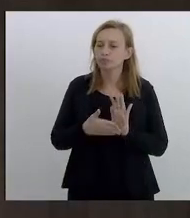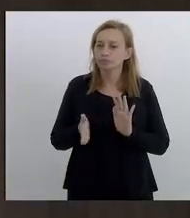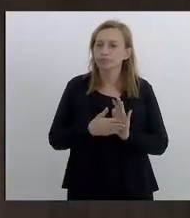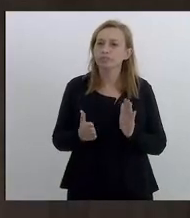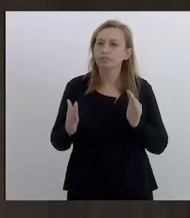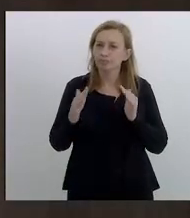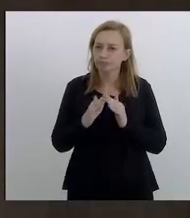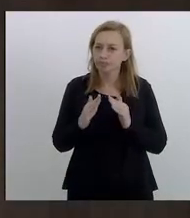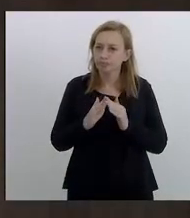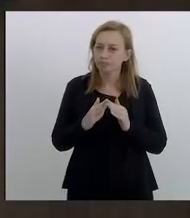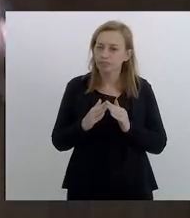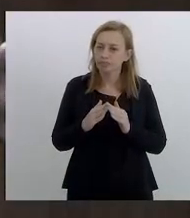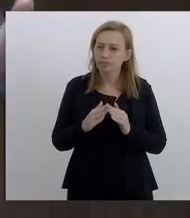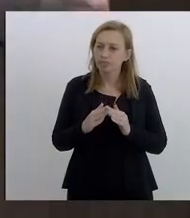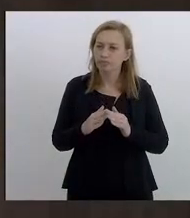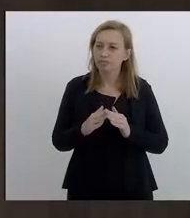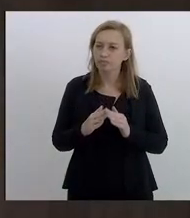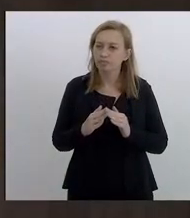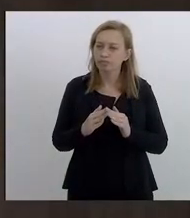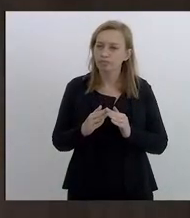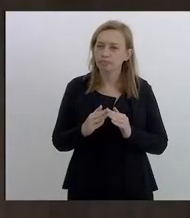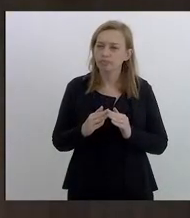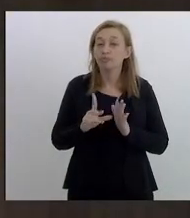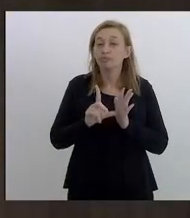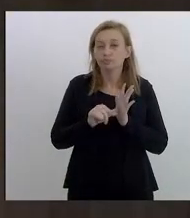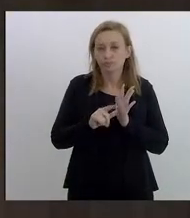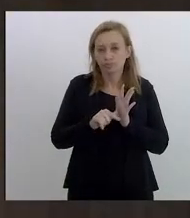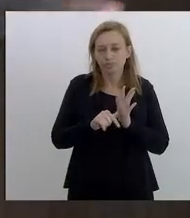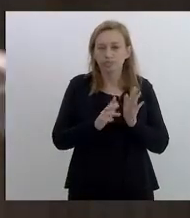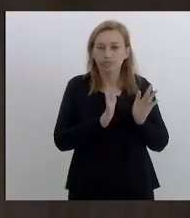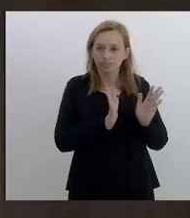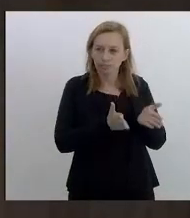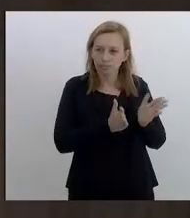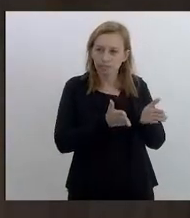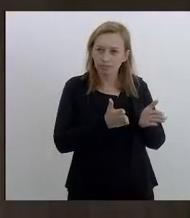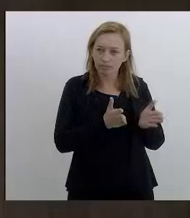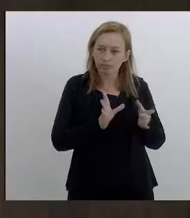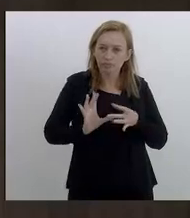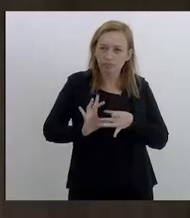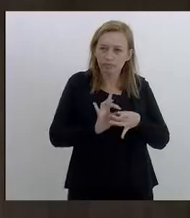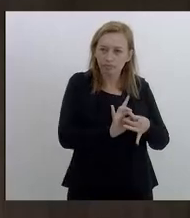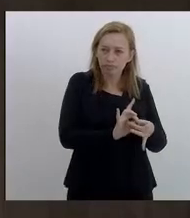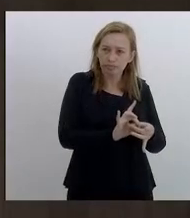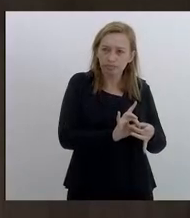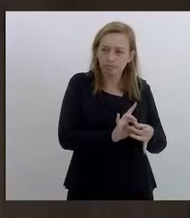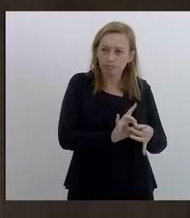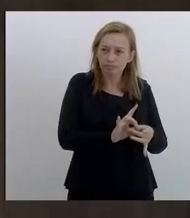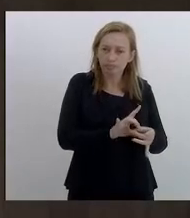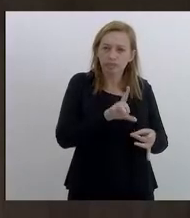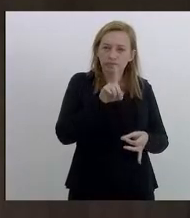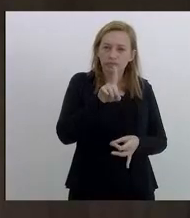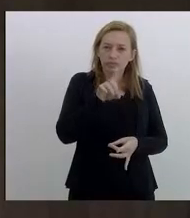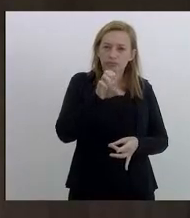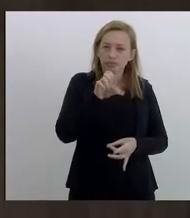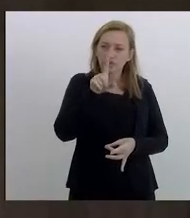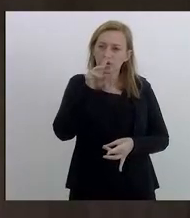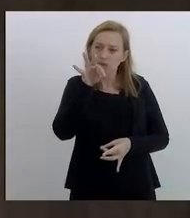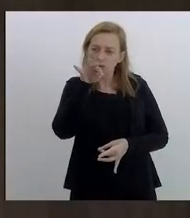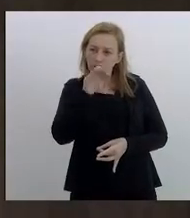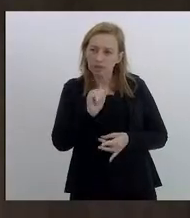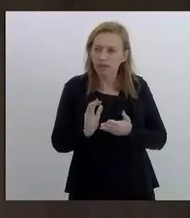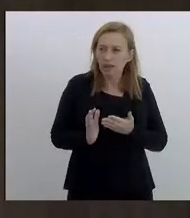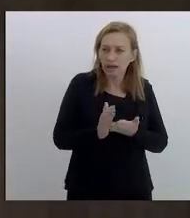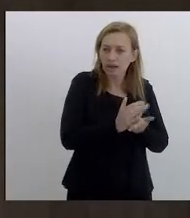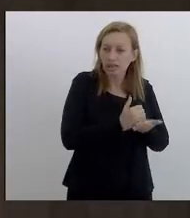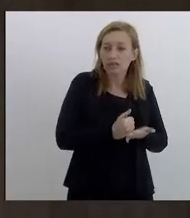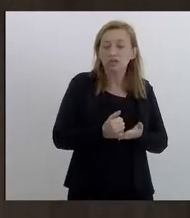casa é que estes atrasados estejam vinculados a um delta da arrecadação. Porque o que nós